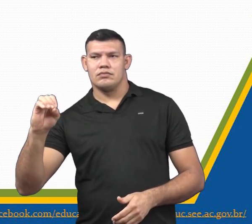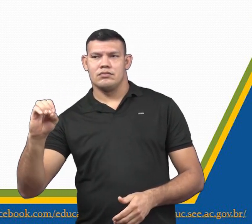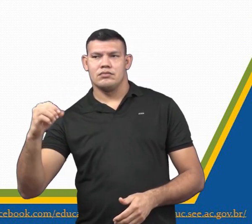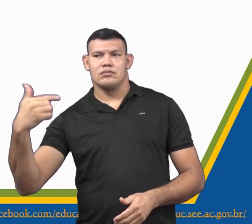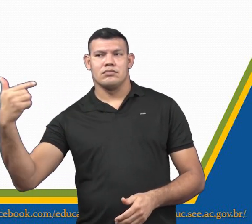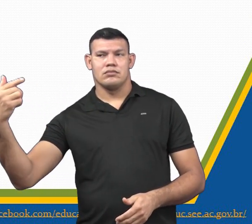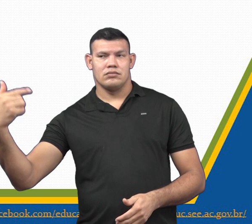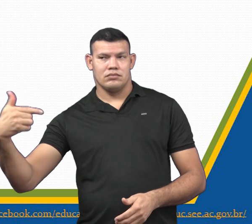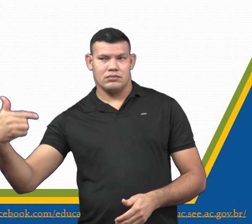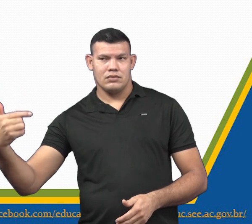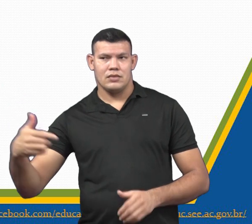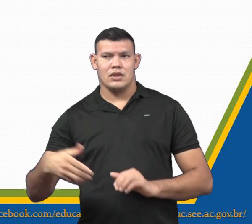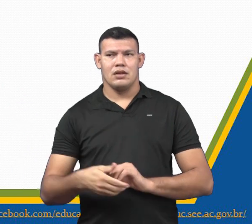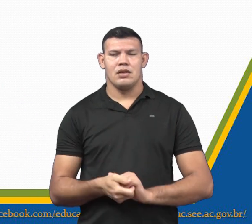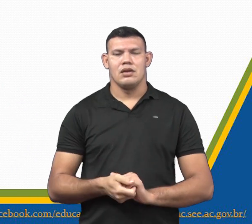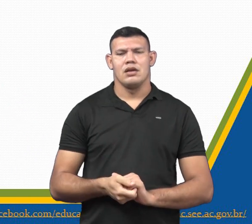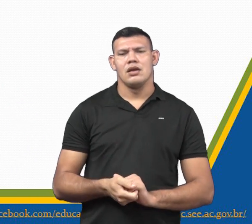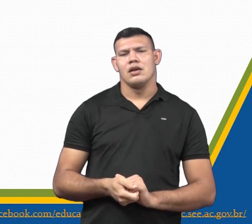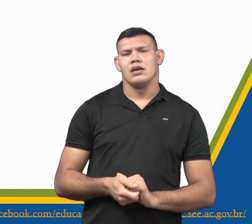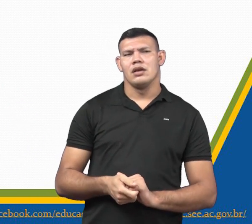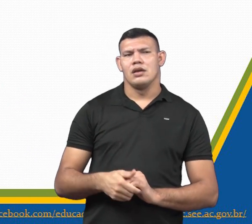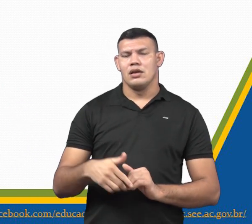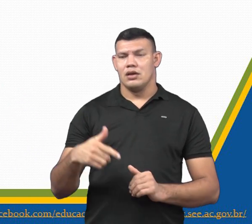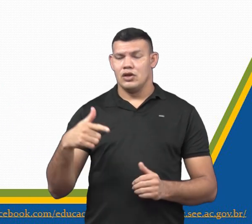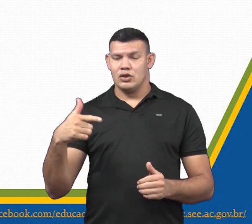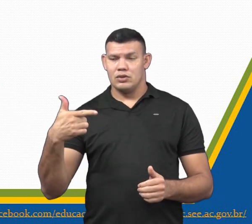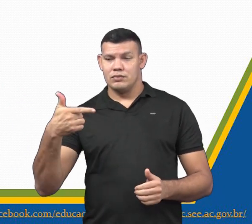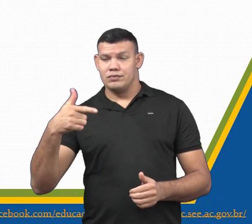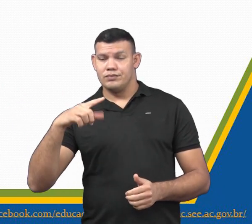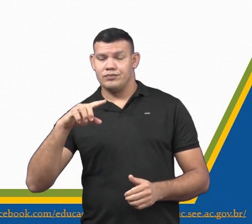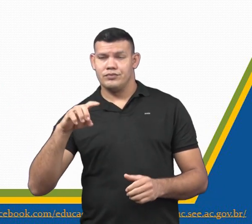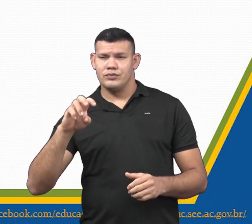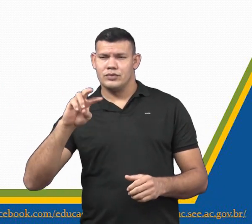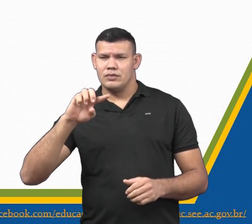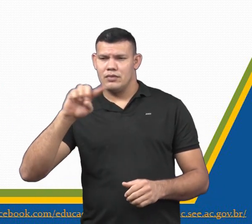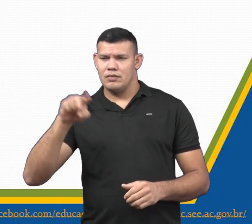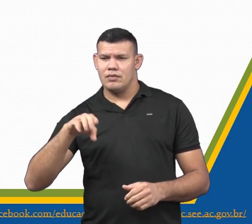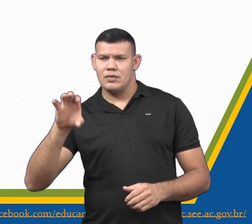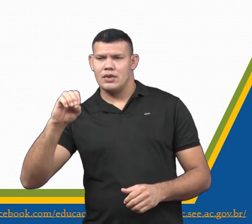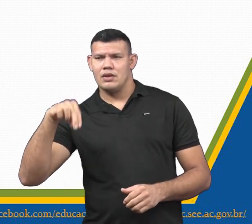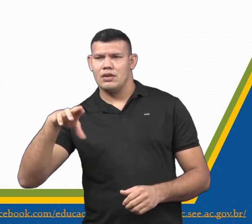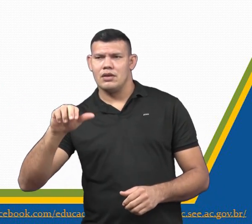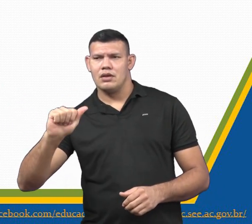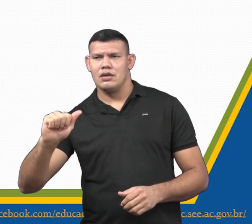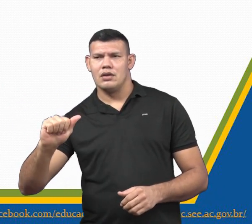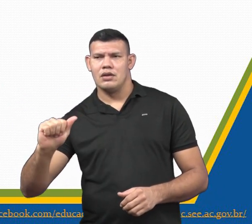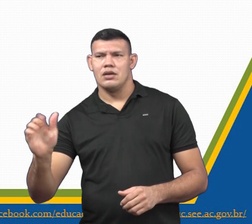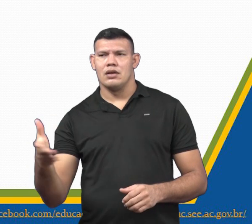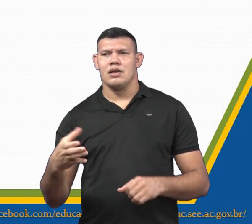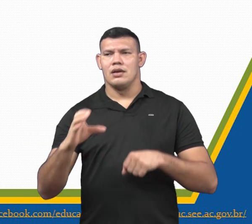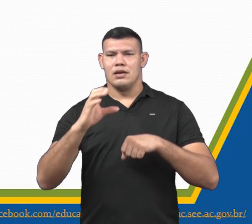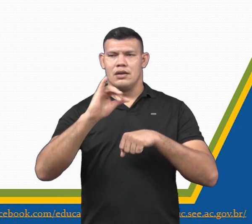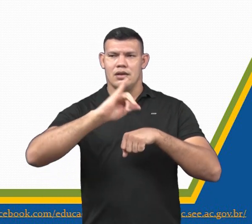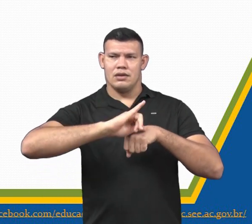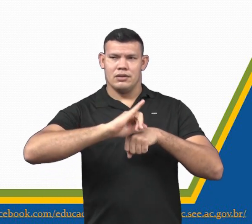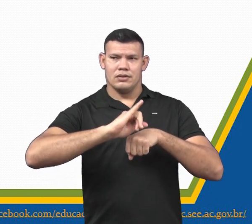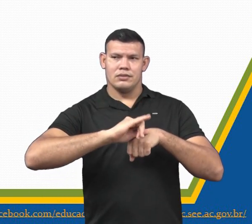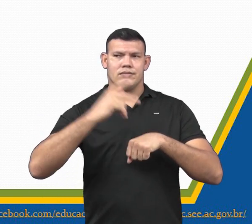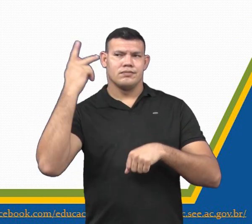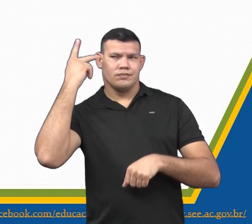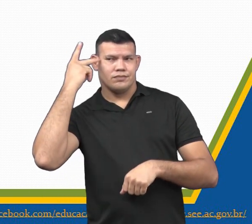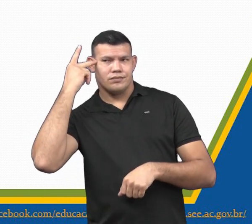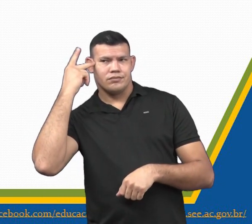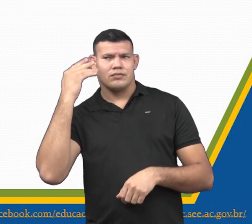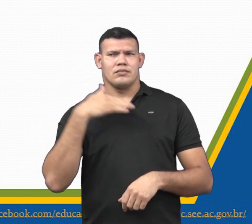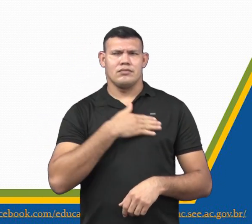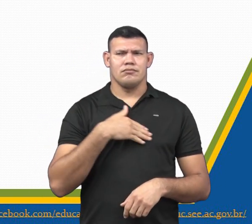jogando bola com os amigos da escola e os vizinhos. Gosto de aprender coisas novas, estudar, fazer os deveres de